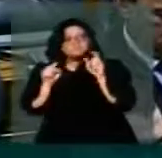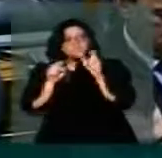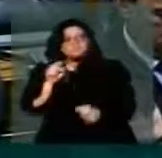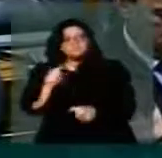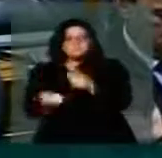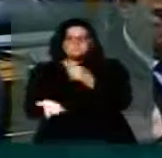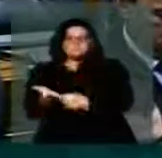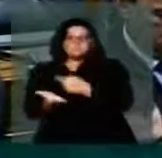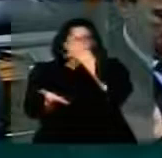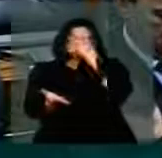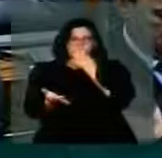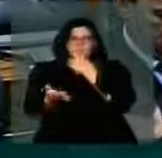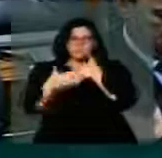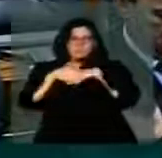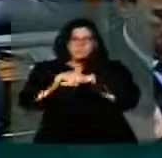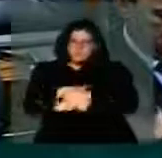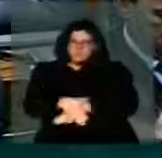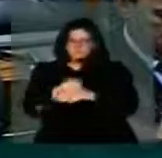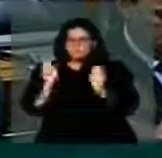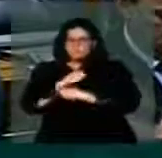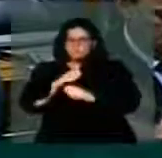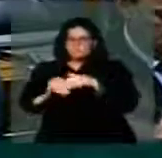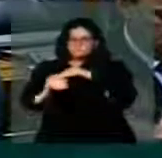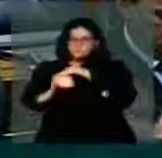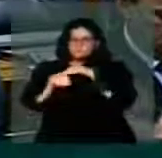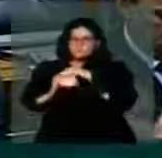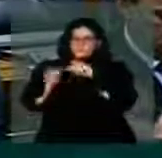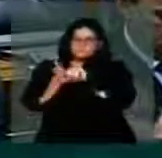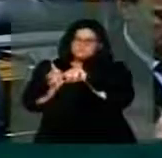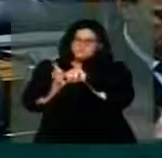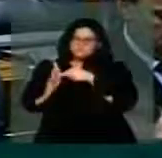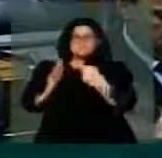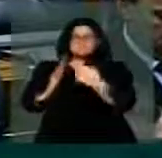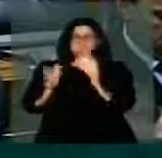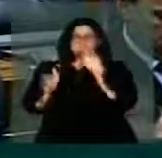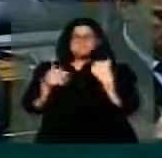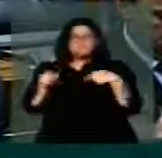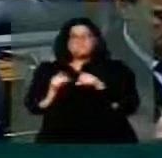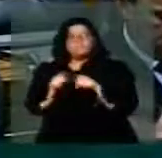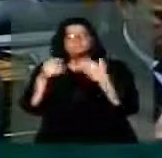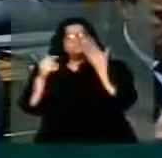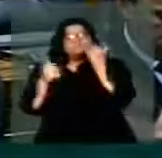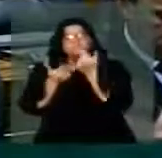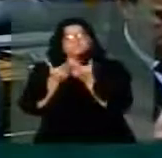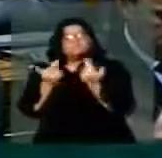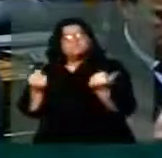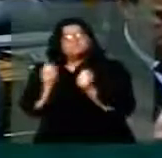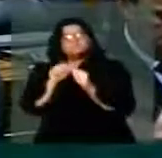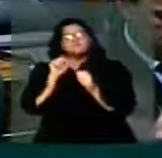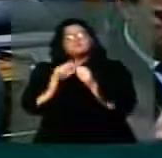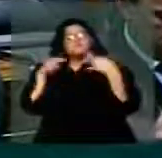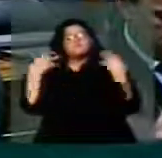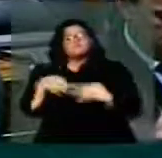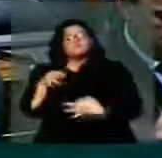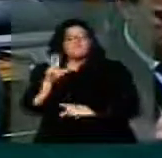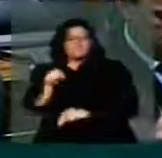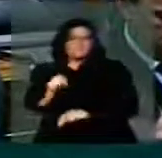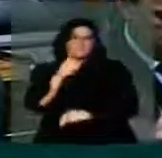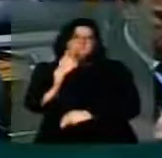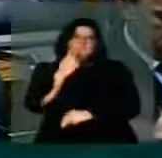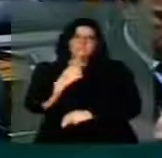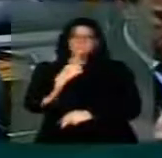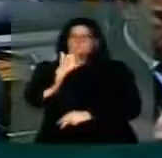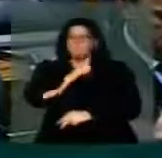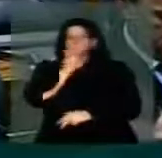forma séria, humilde, de poder questionar e saber das coisas, para fazer justamente aquilo que você estava aqui dizendo, dar conta